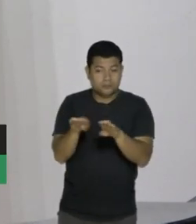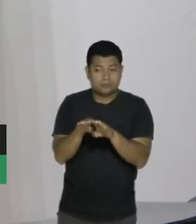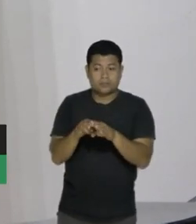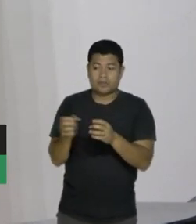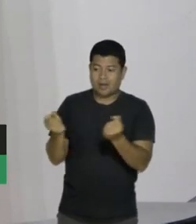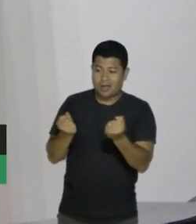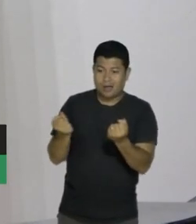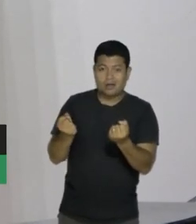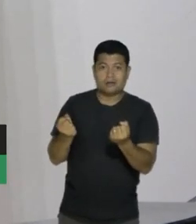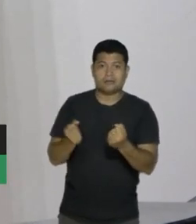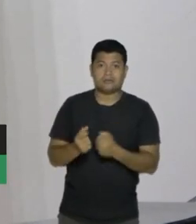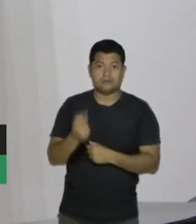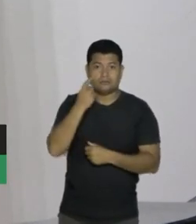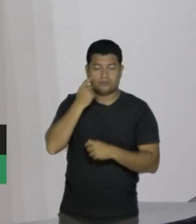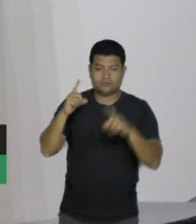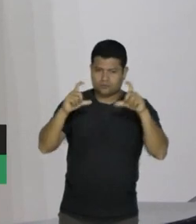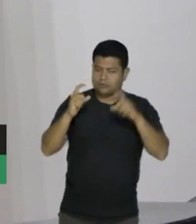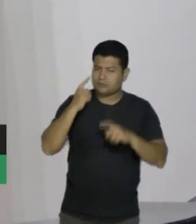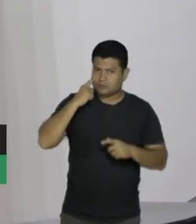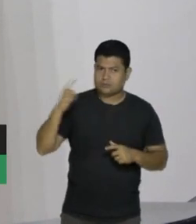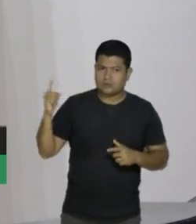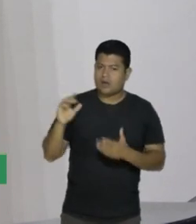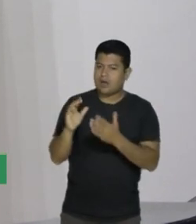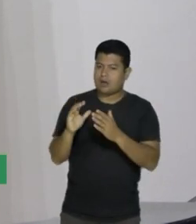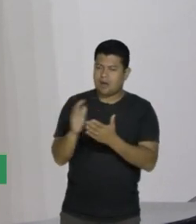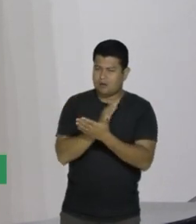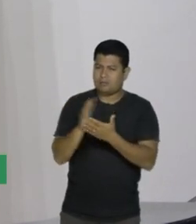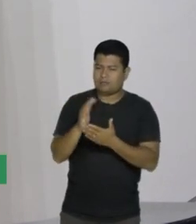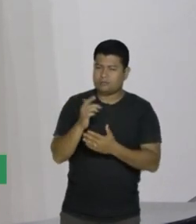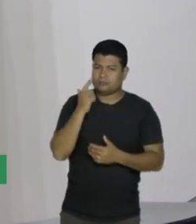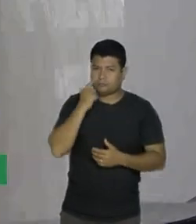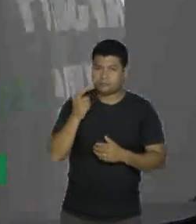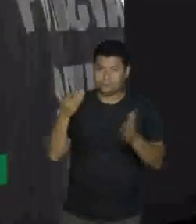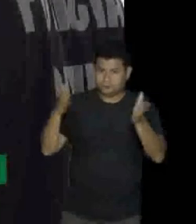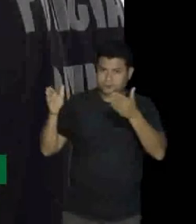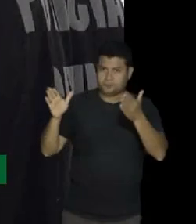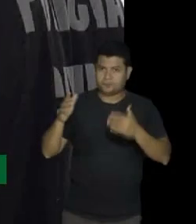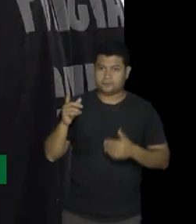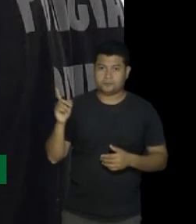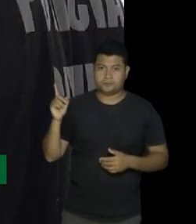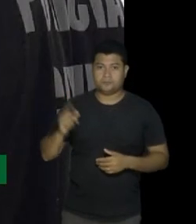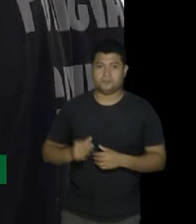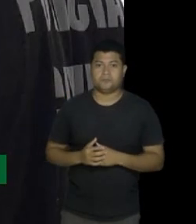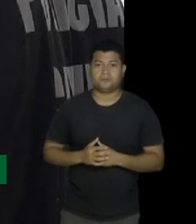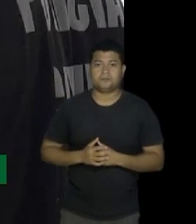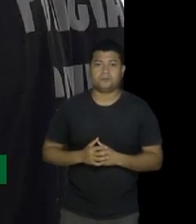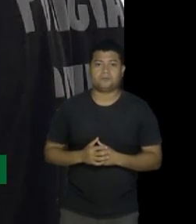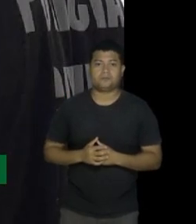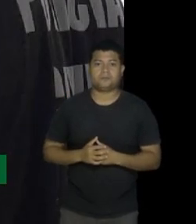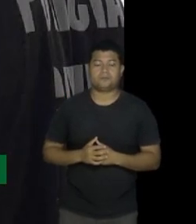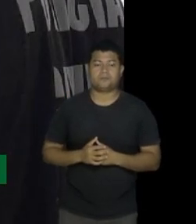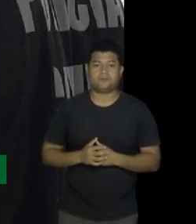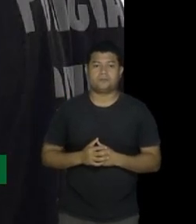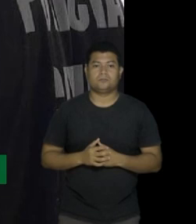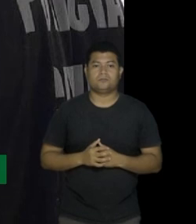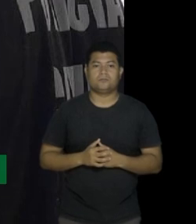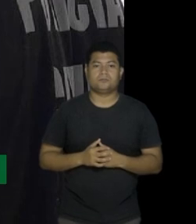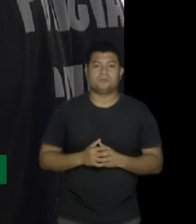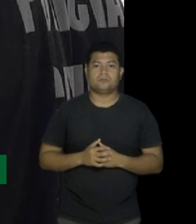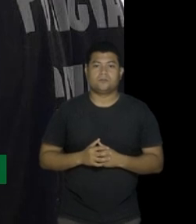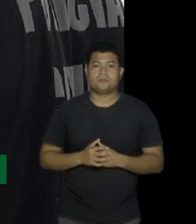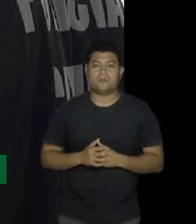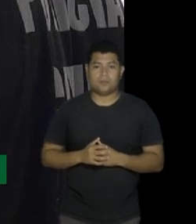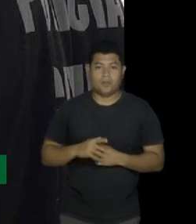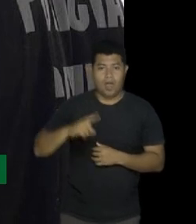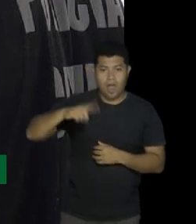poder passar ali umas fotografia rapidamente só para a gente ilustrar tá aqui essa é